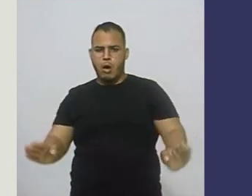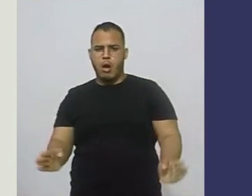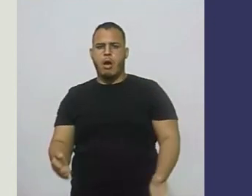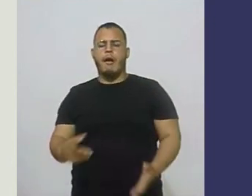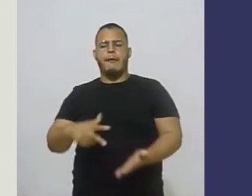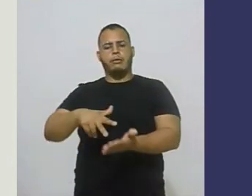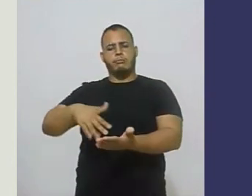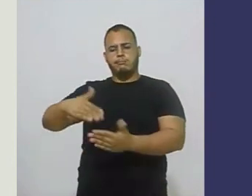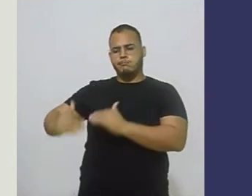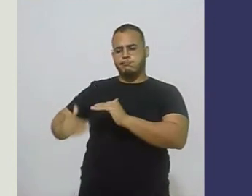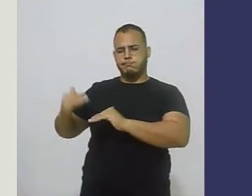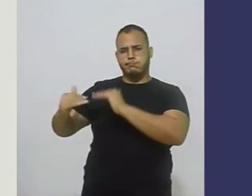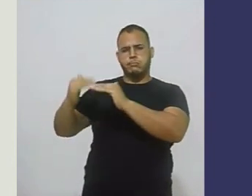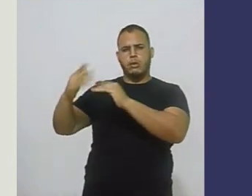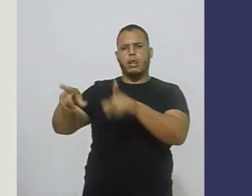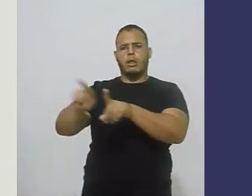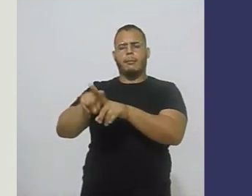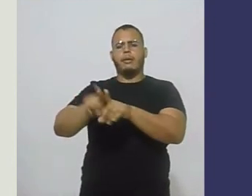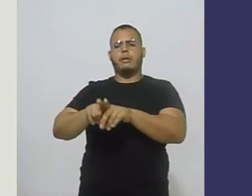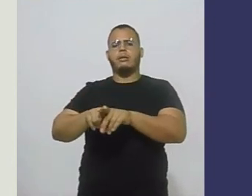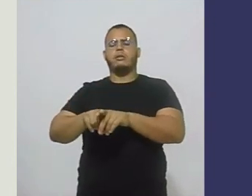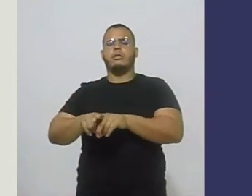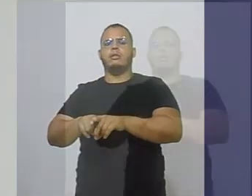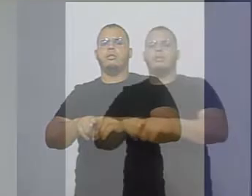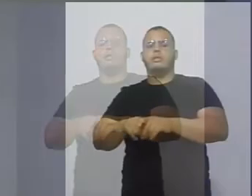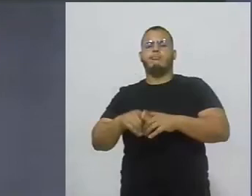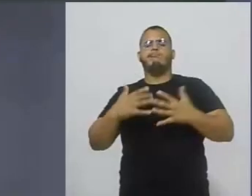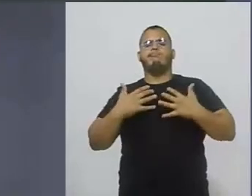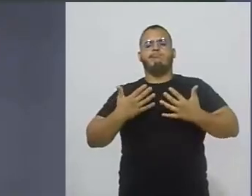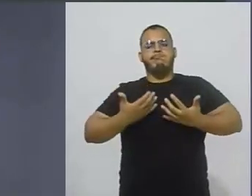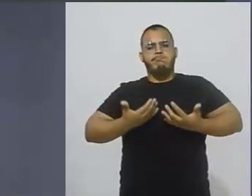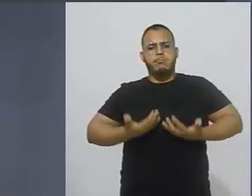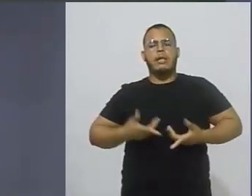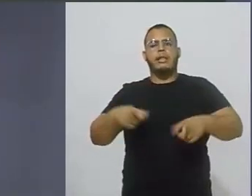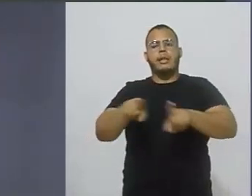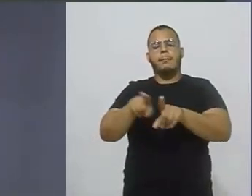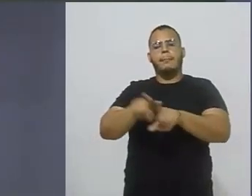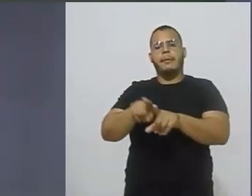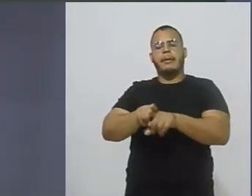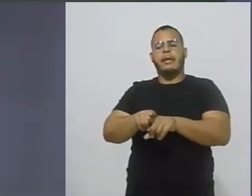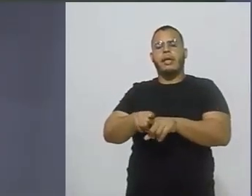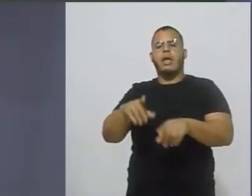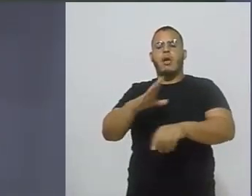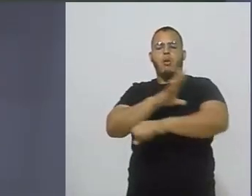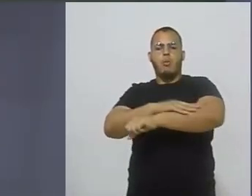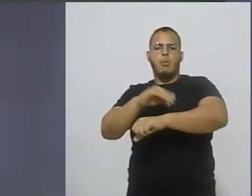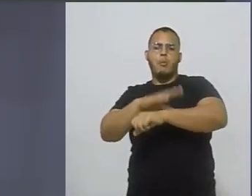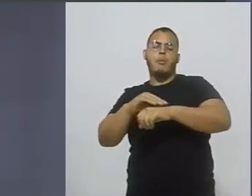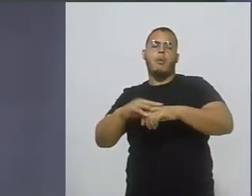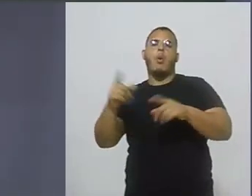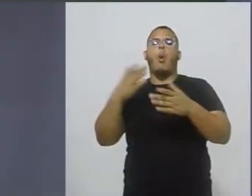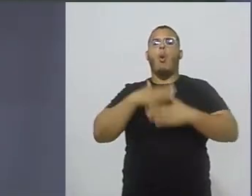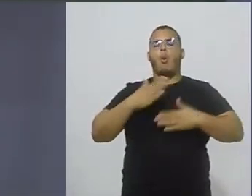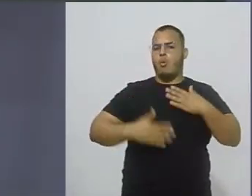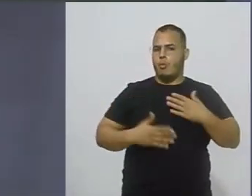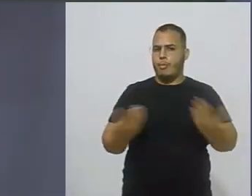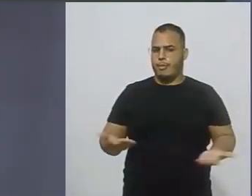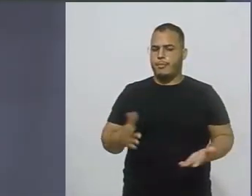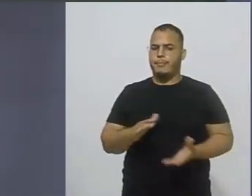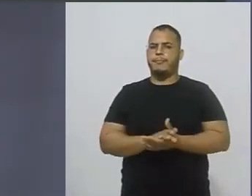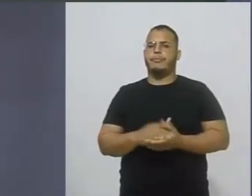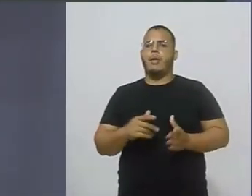cresce, se desenvolve, vai ter o desenvolvimento das mamas também e o crescimento de pelos também pelo corpo. Quando a gente fala